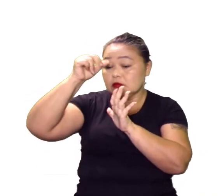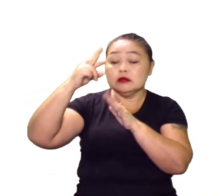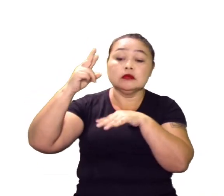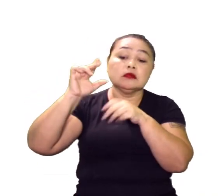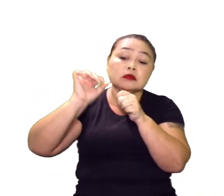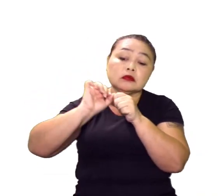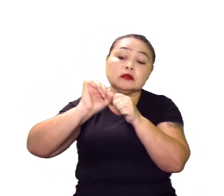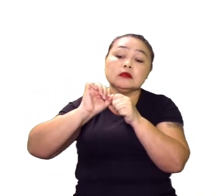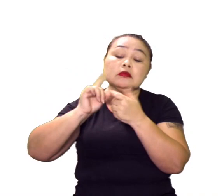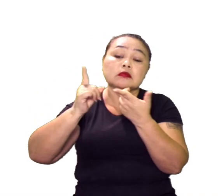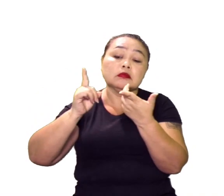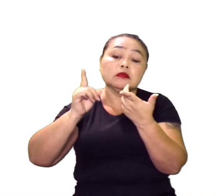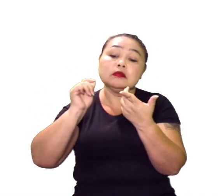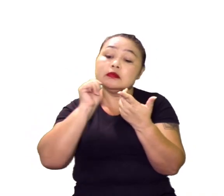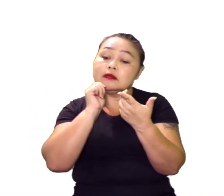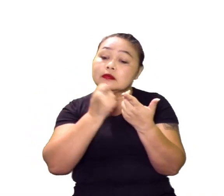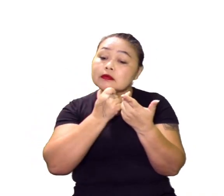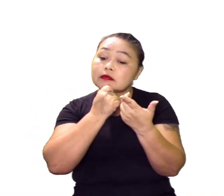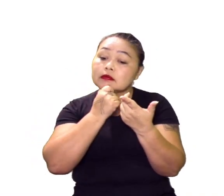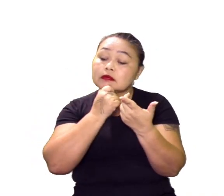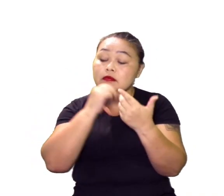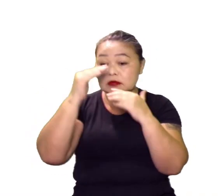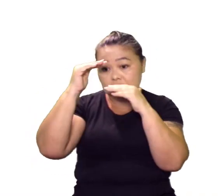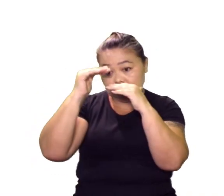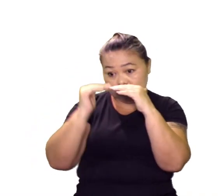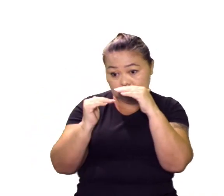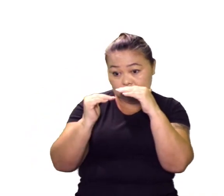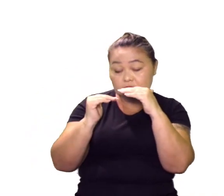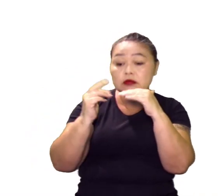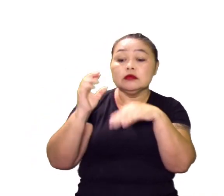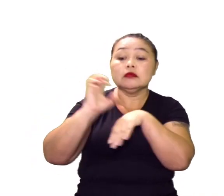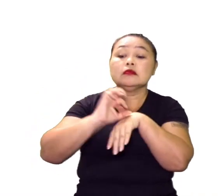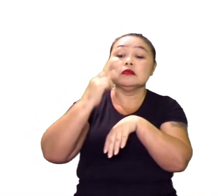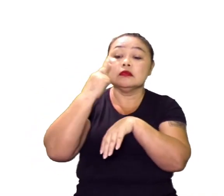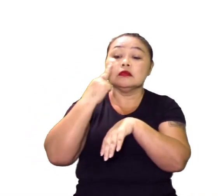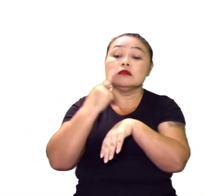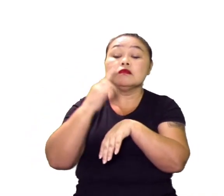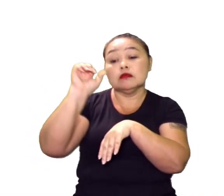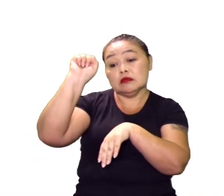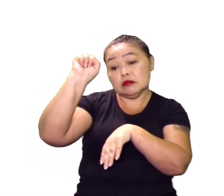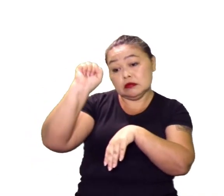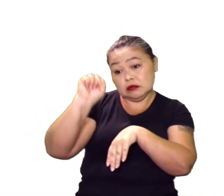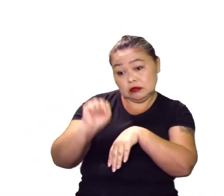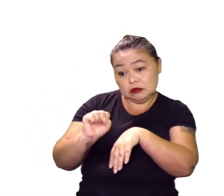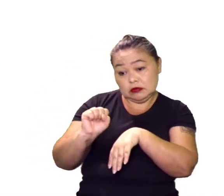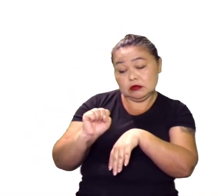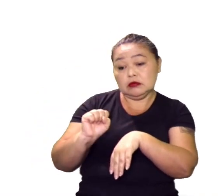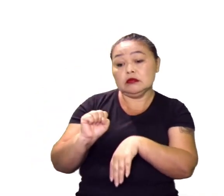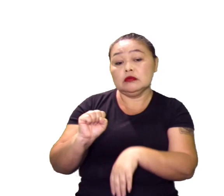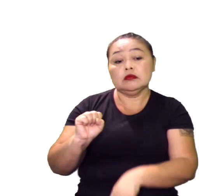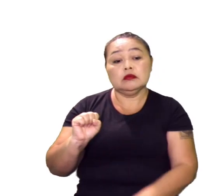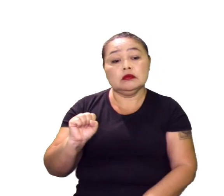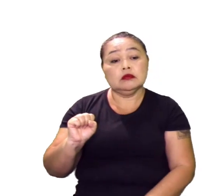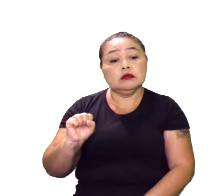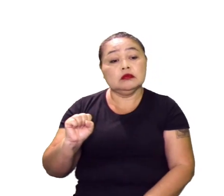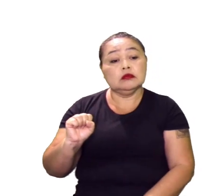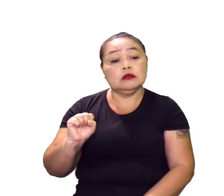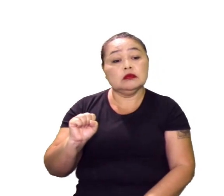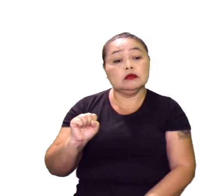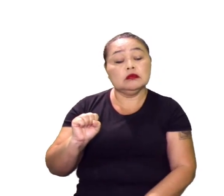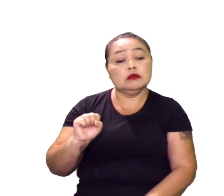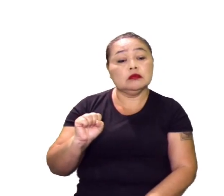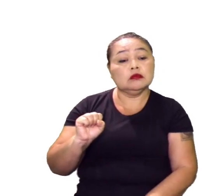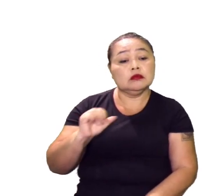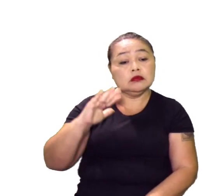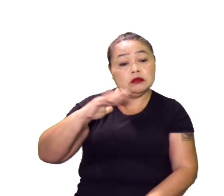Roraima, Amapá, que estão lá em cima. E nós, de Rondônia, nós fazemos parte do sul de Rondônia, ok? E apresenta